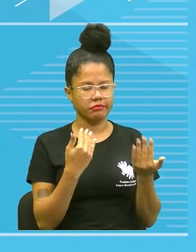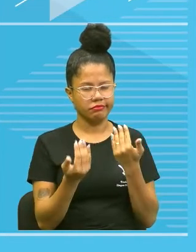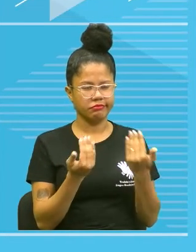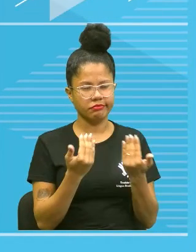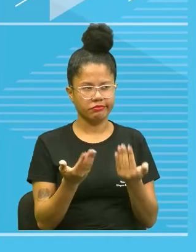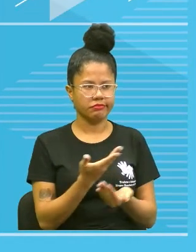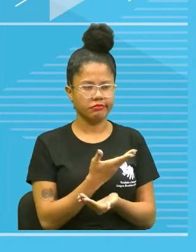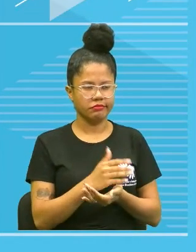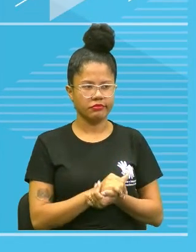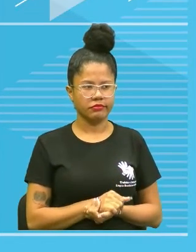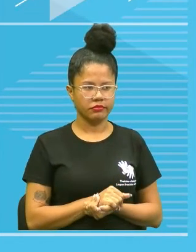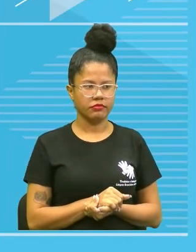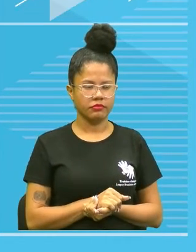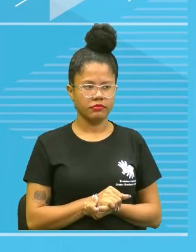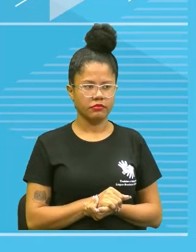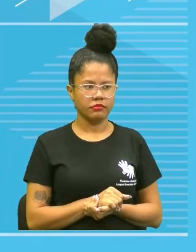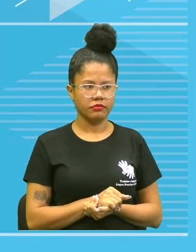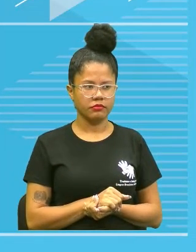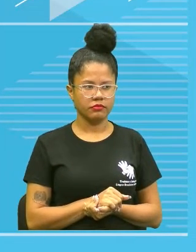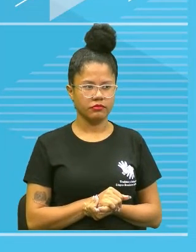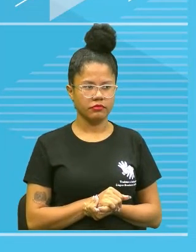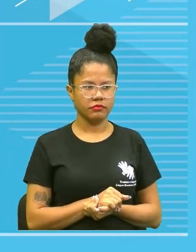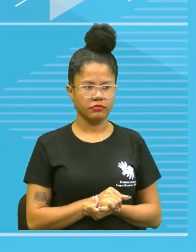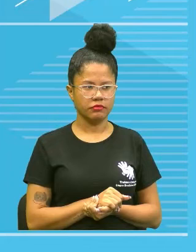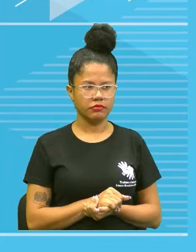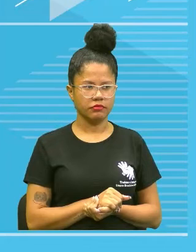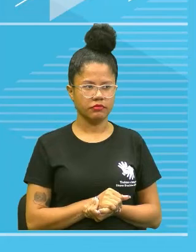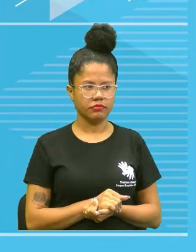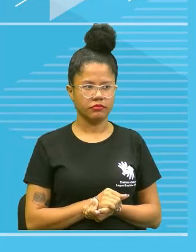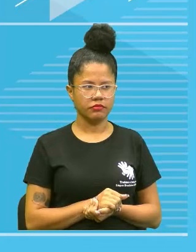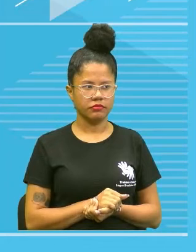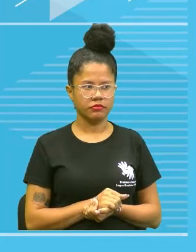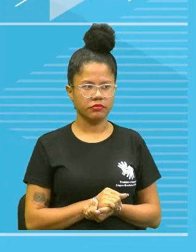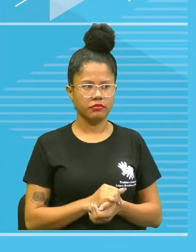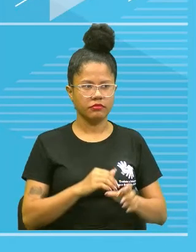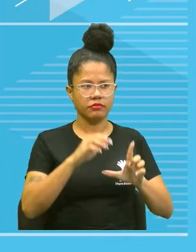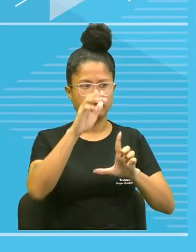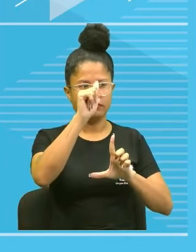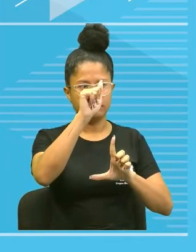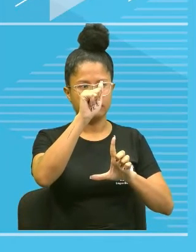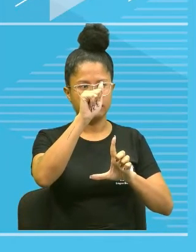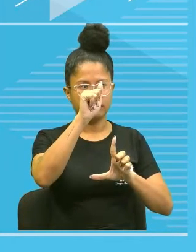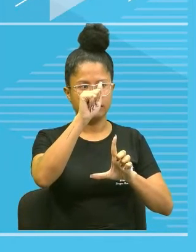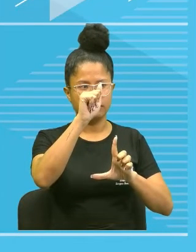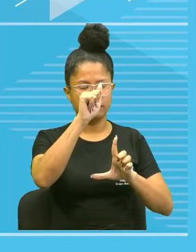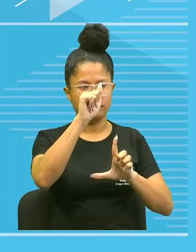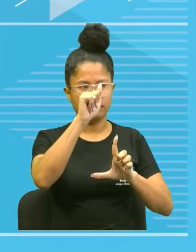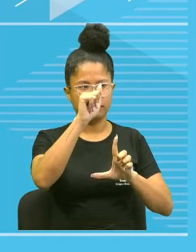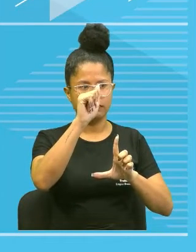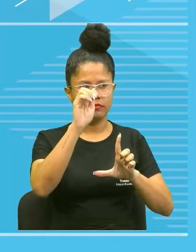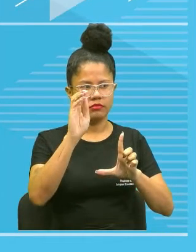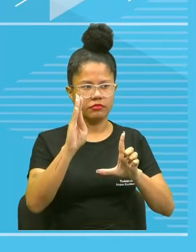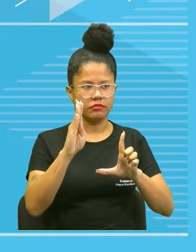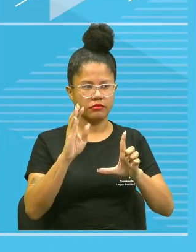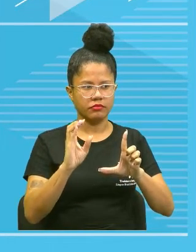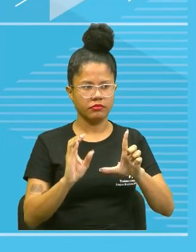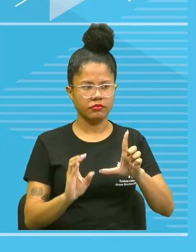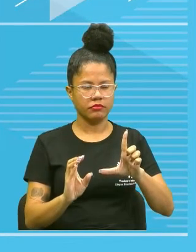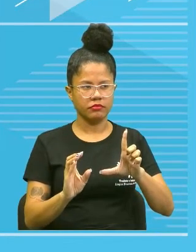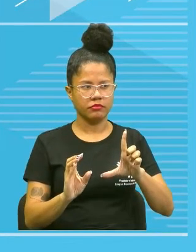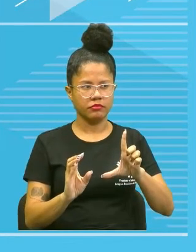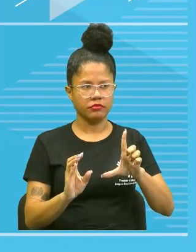volume gerado do ponto A para o ponto C, é muito menor. Olha, é uma distância bem pequenininha